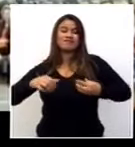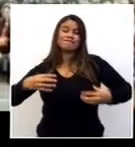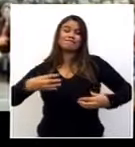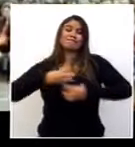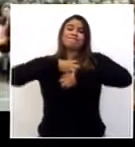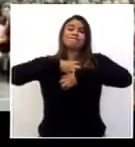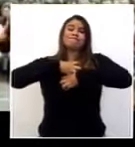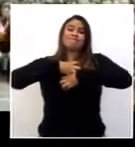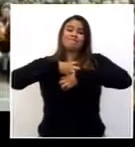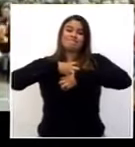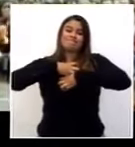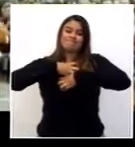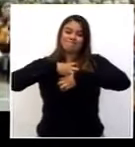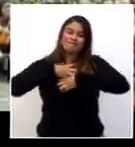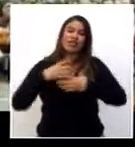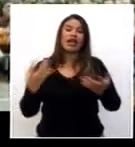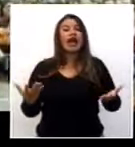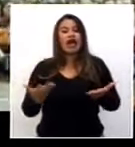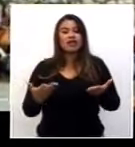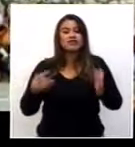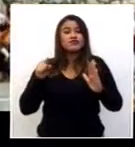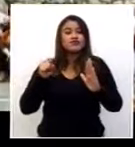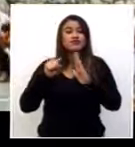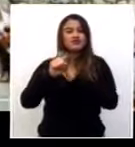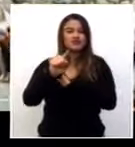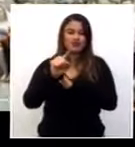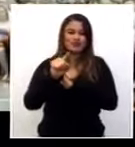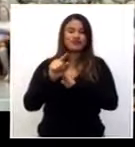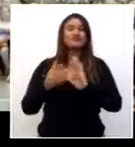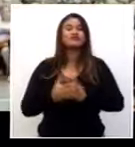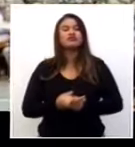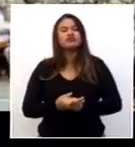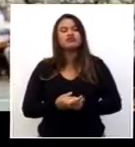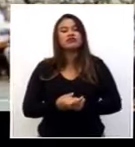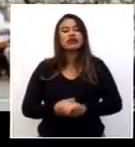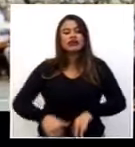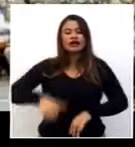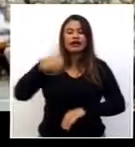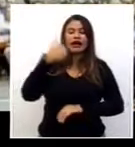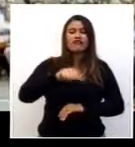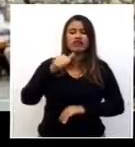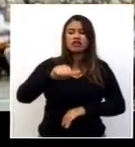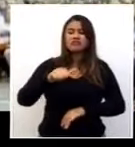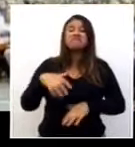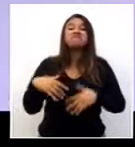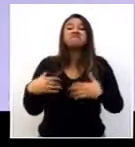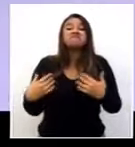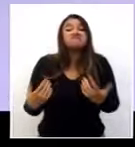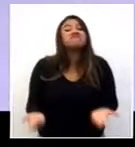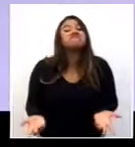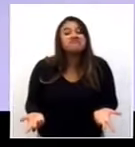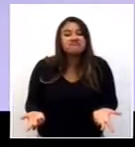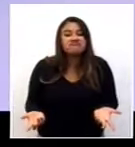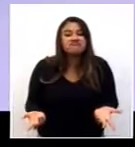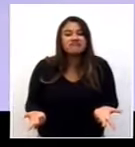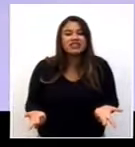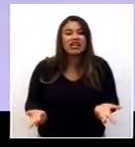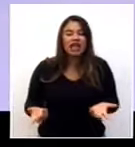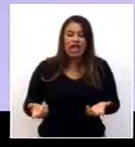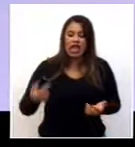que a pergunta que eu tenho a lhes fazer: avaliação, e eu com isso? Será que eu